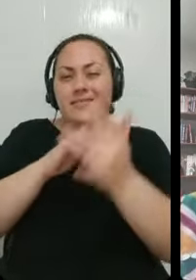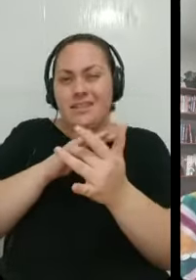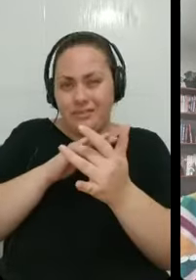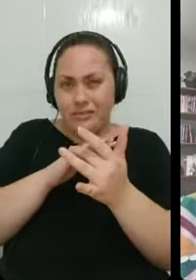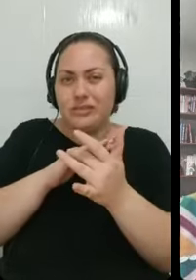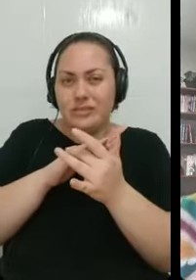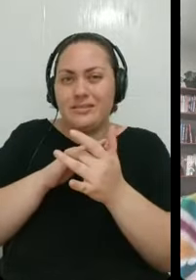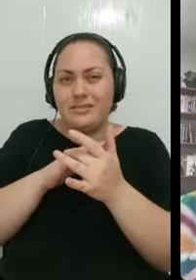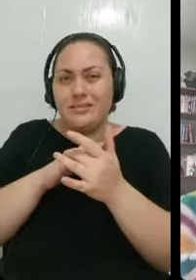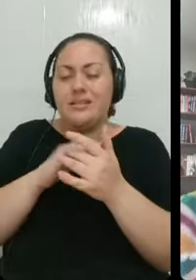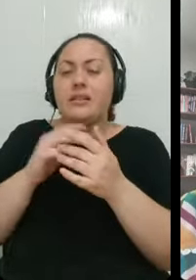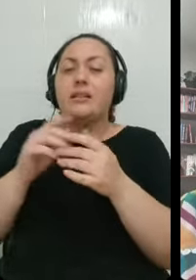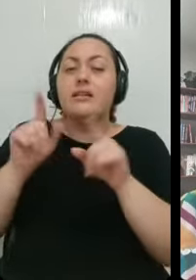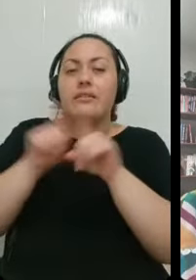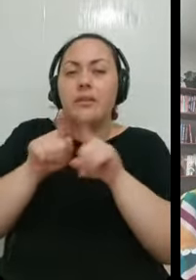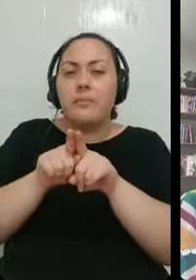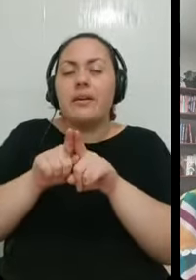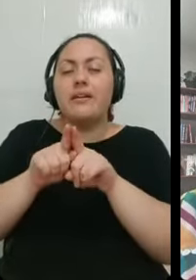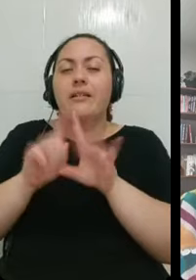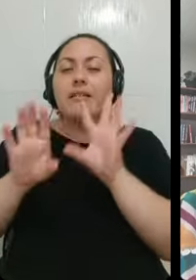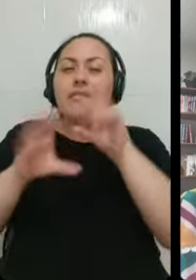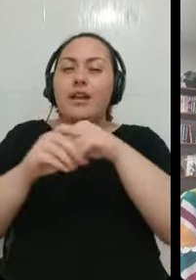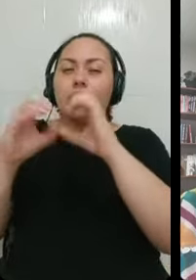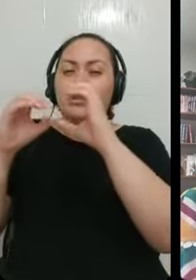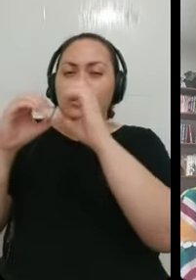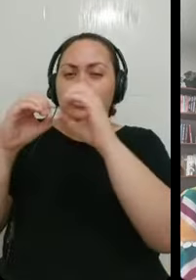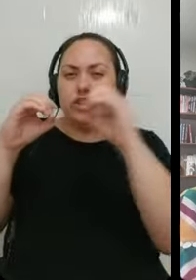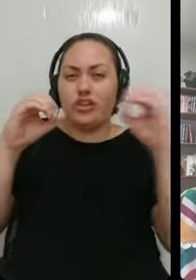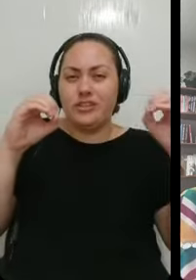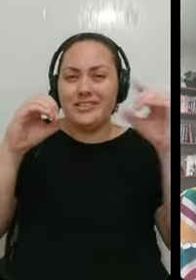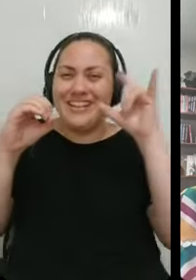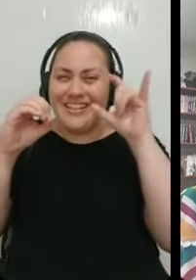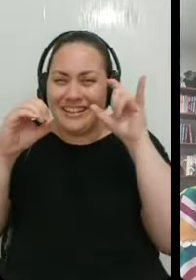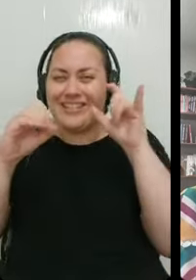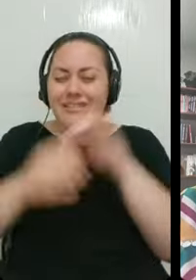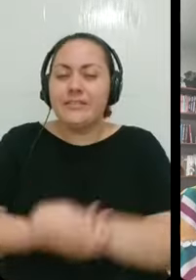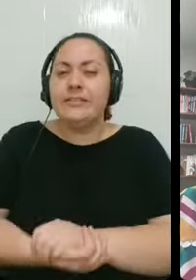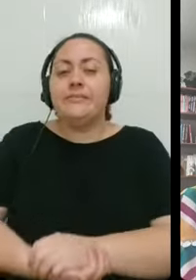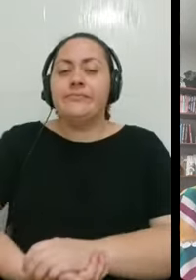e também ali nos stories, a gente